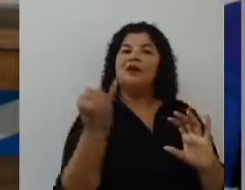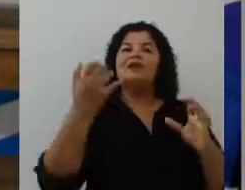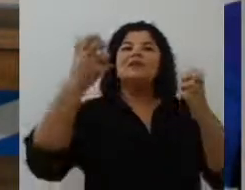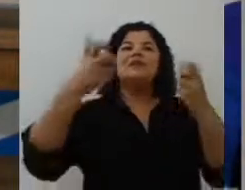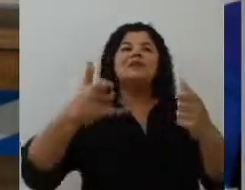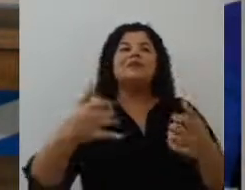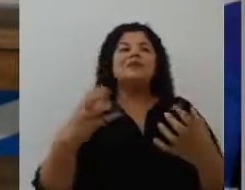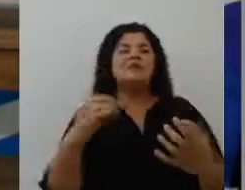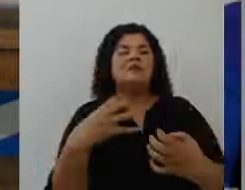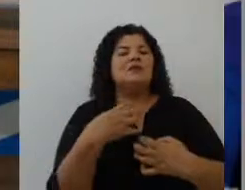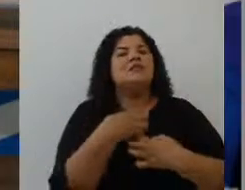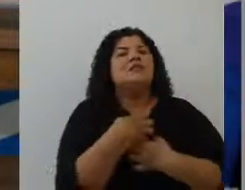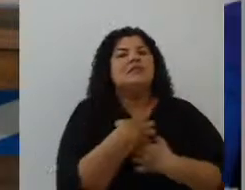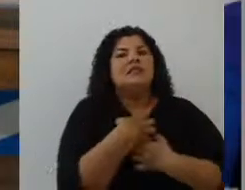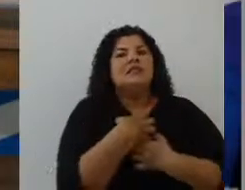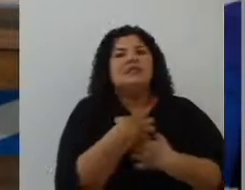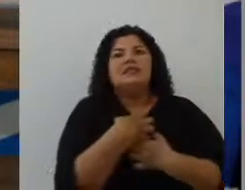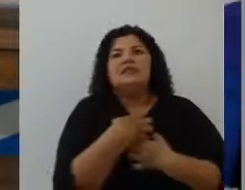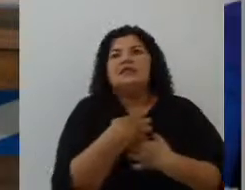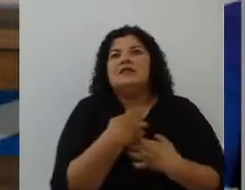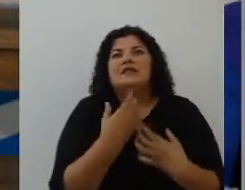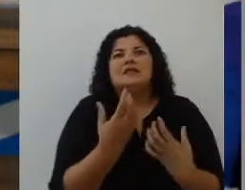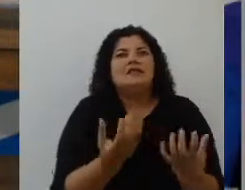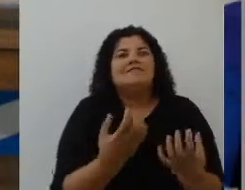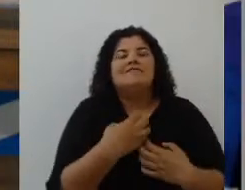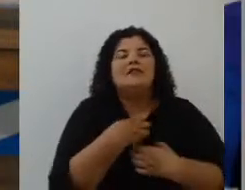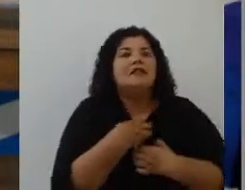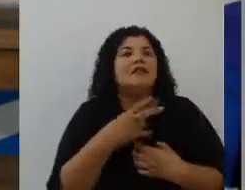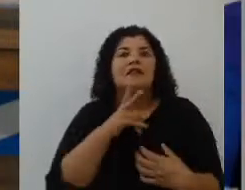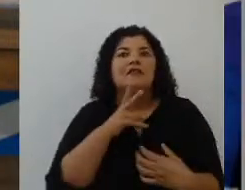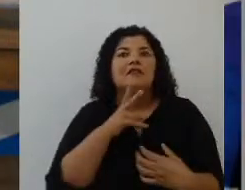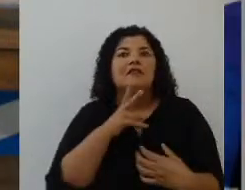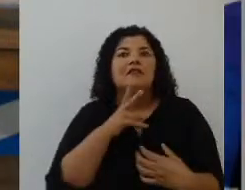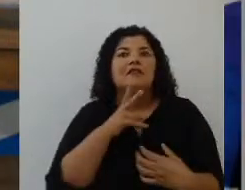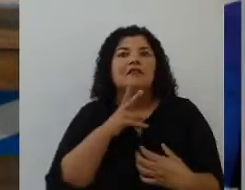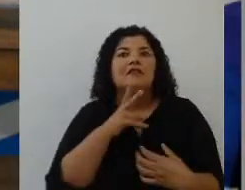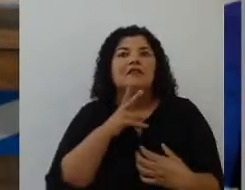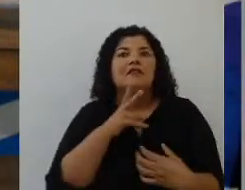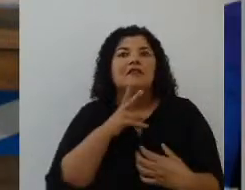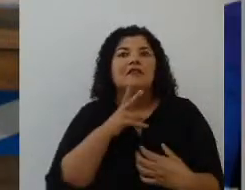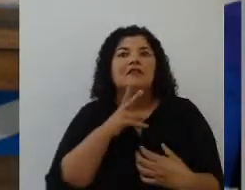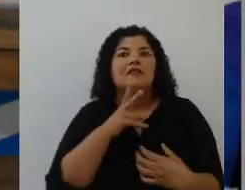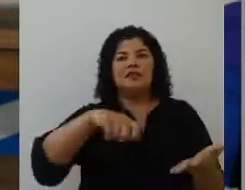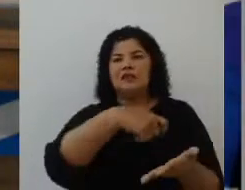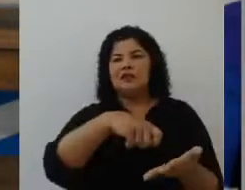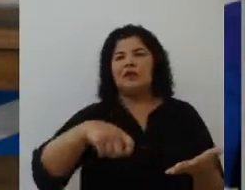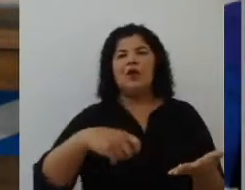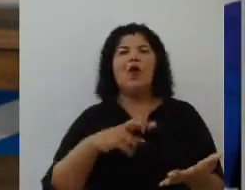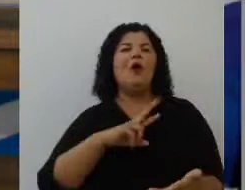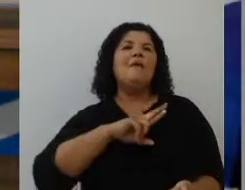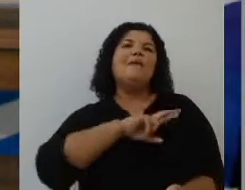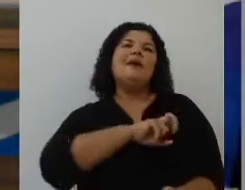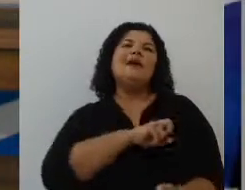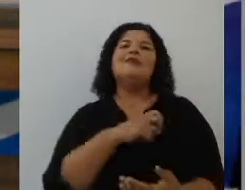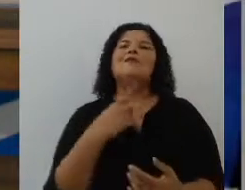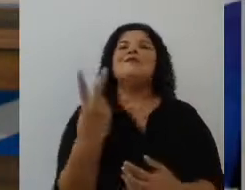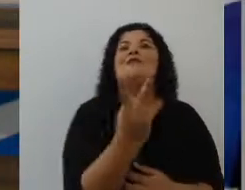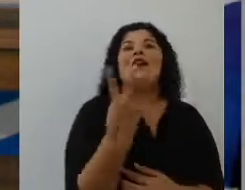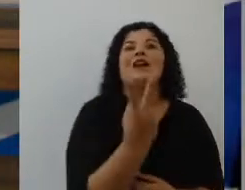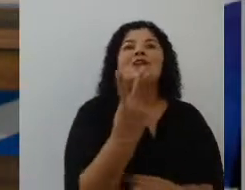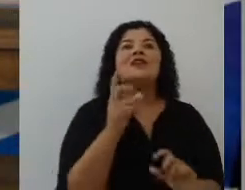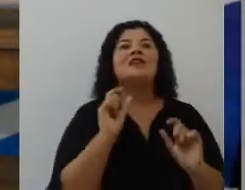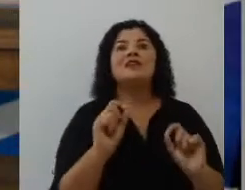questão do sentimentalismo. Tá? Então, assim, o escritor romântico, ele valoriza